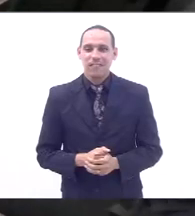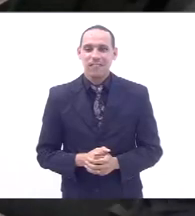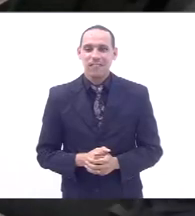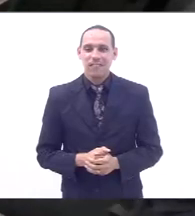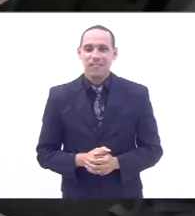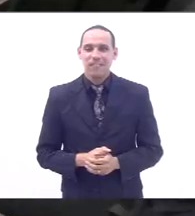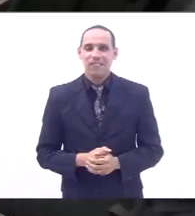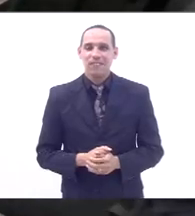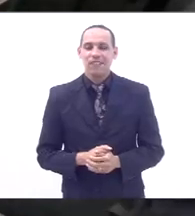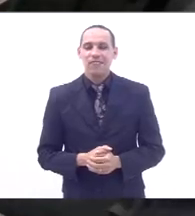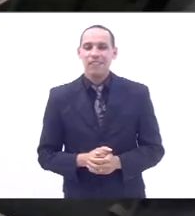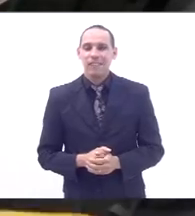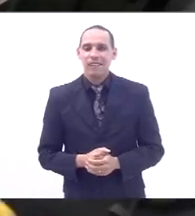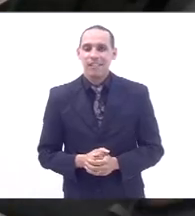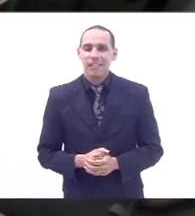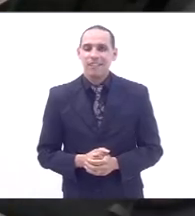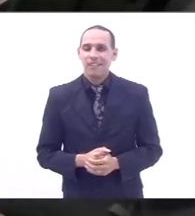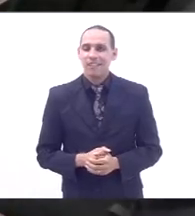Caiu.